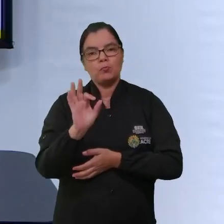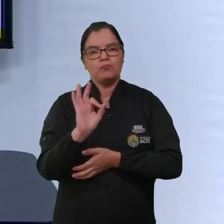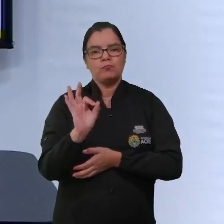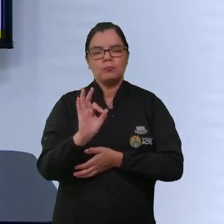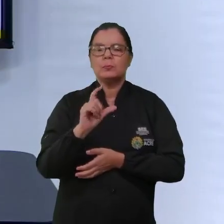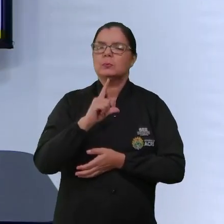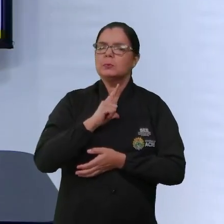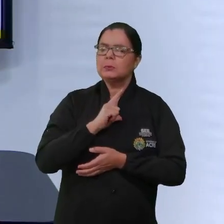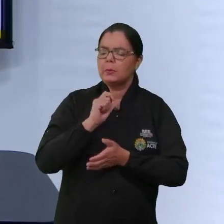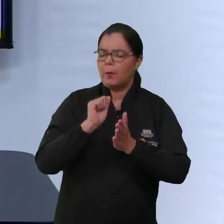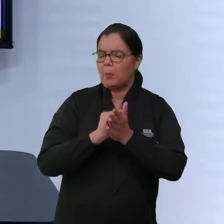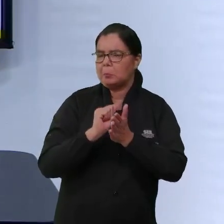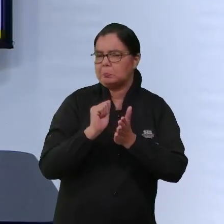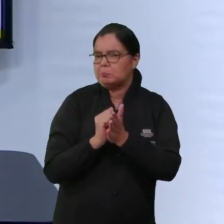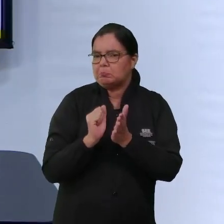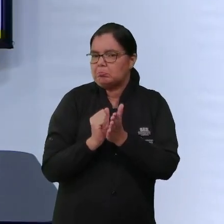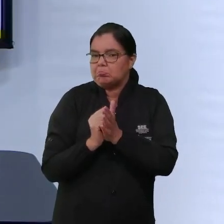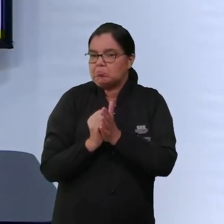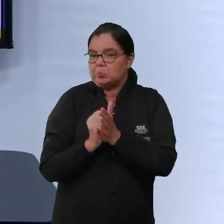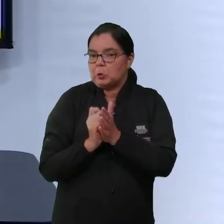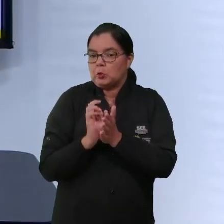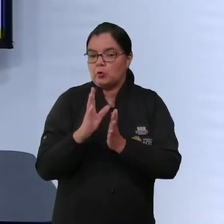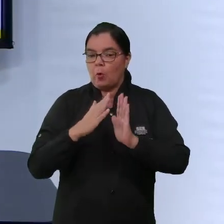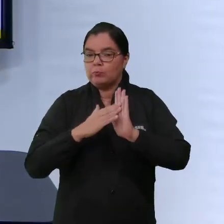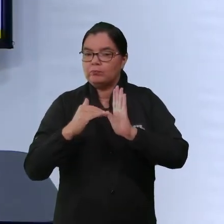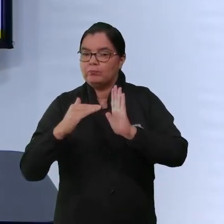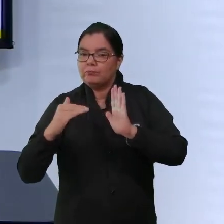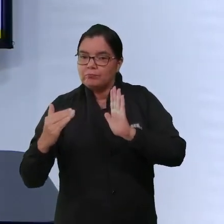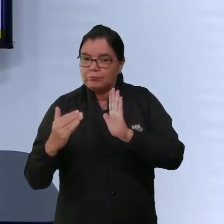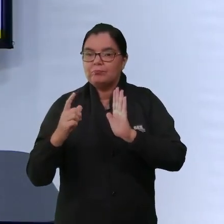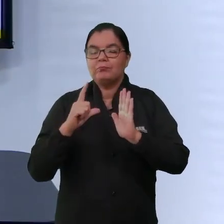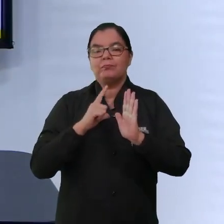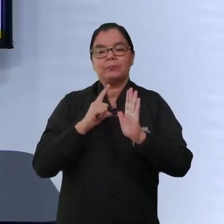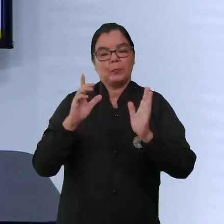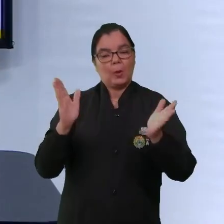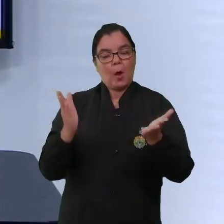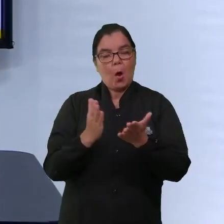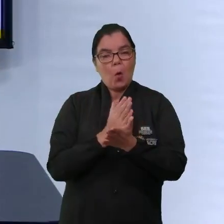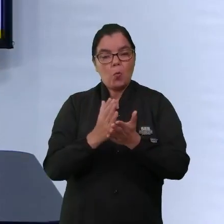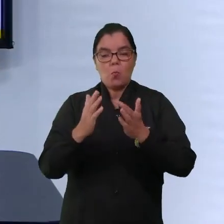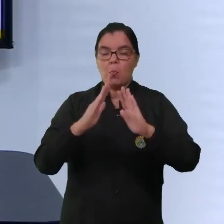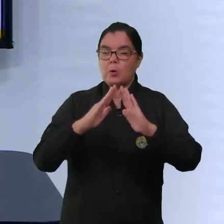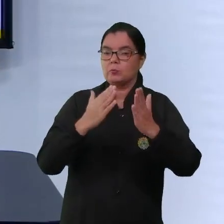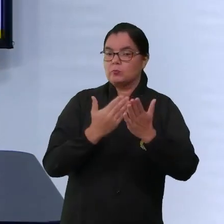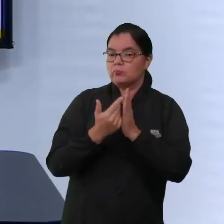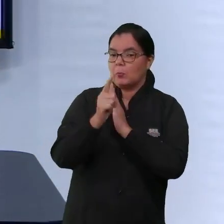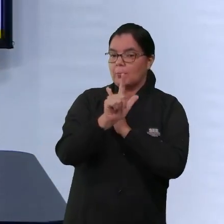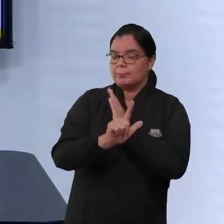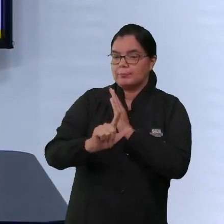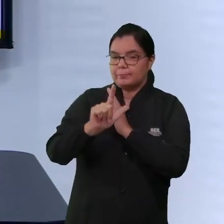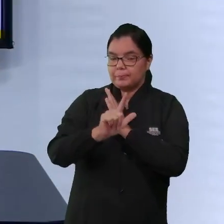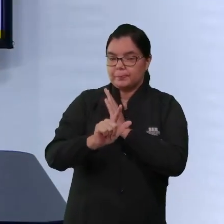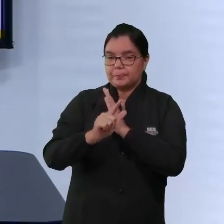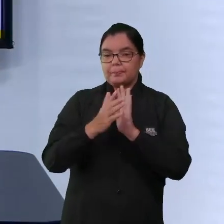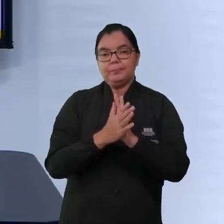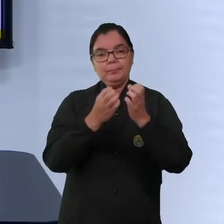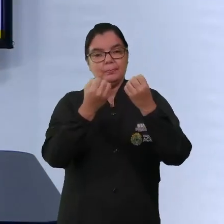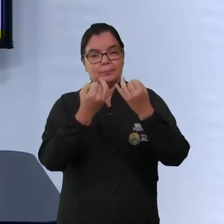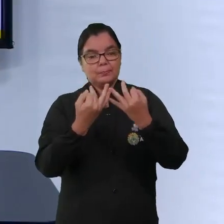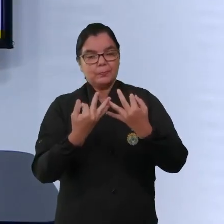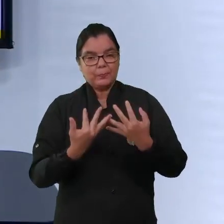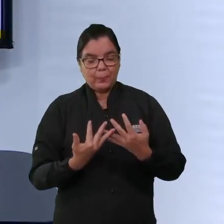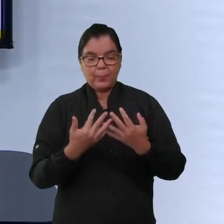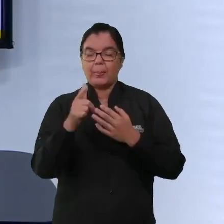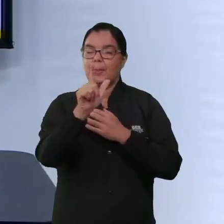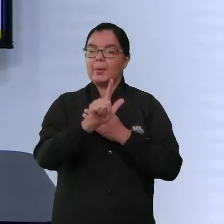tem ali uma composição ali de estilo, que se vincule a alguma escola literária ou não. Então, conceituando aí